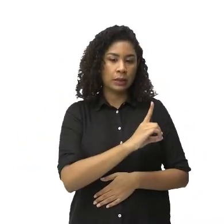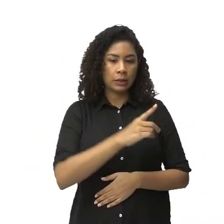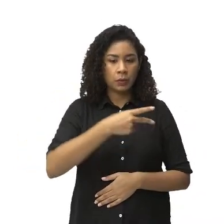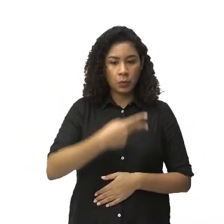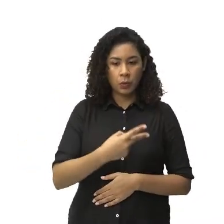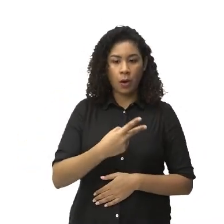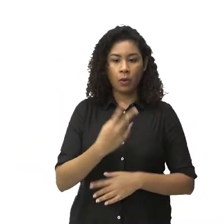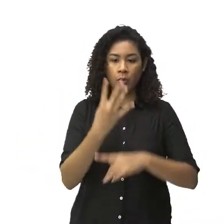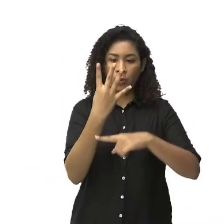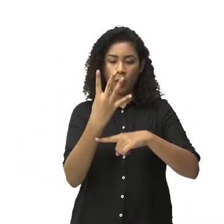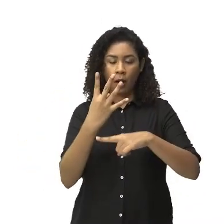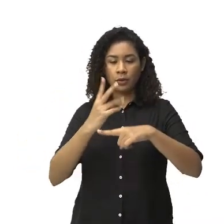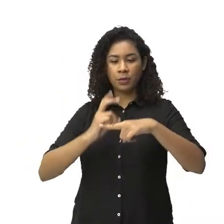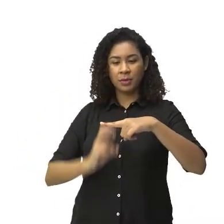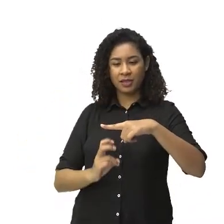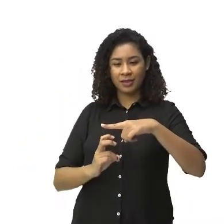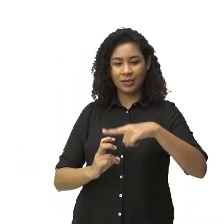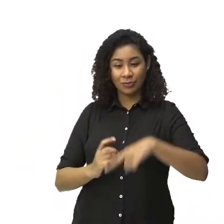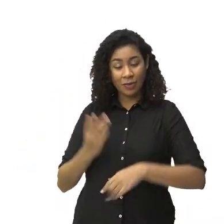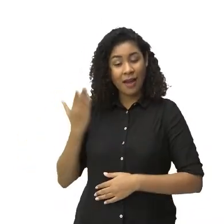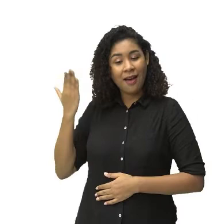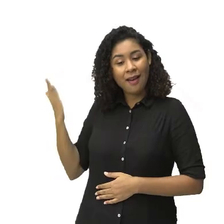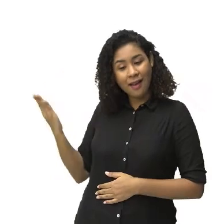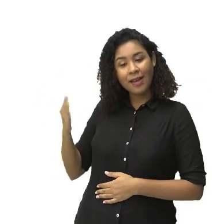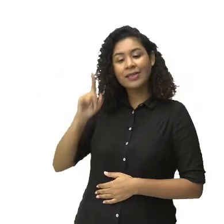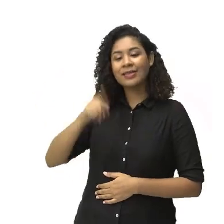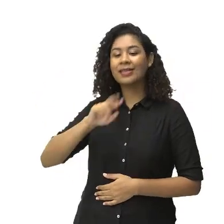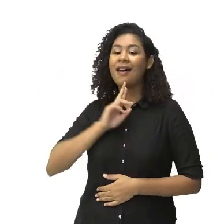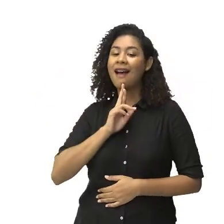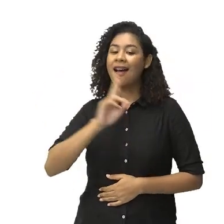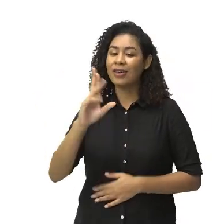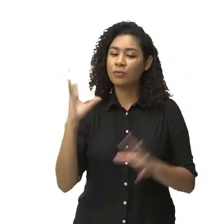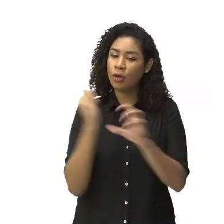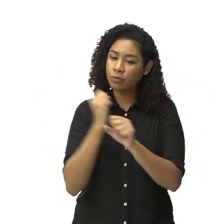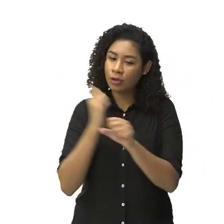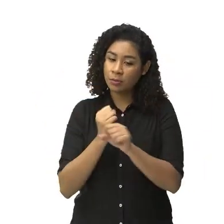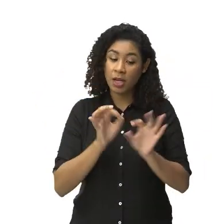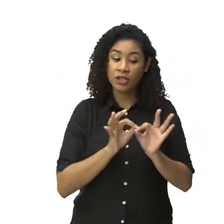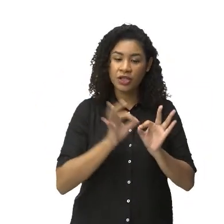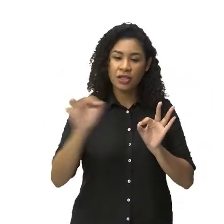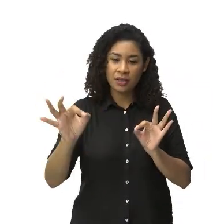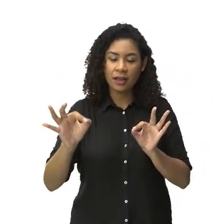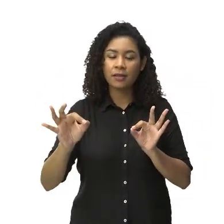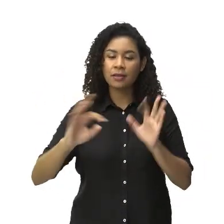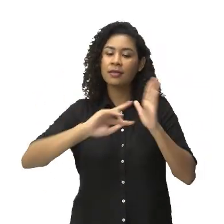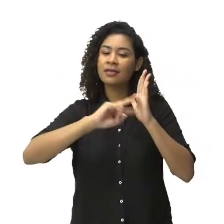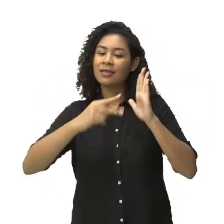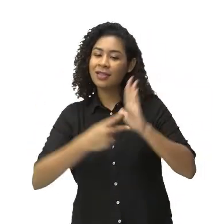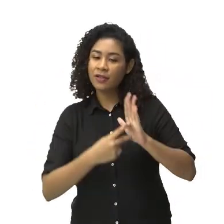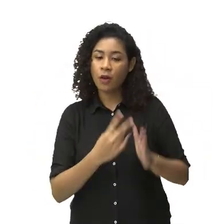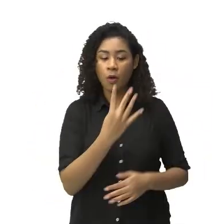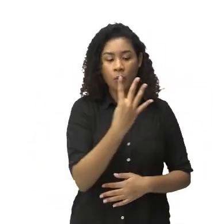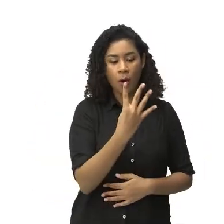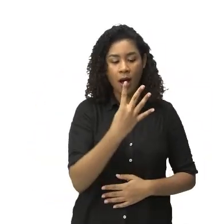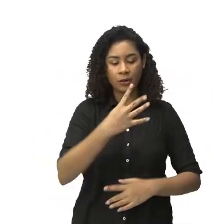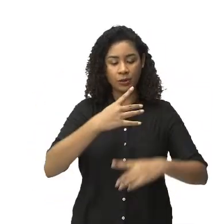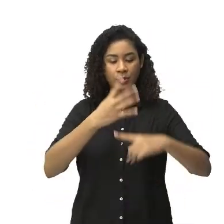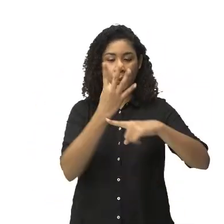o resultado. Distância é igual a 4 sobre 5, né? E aí a